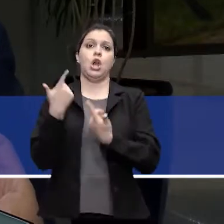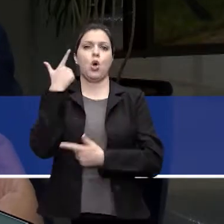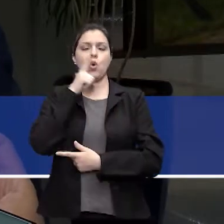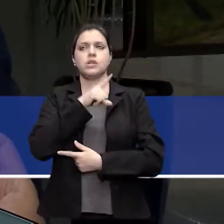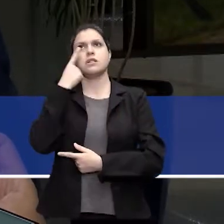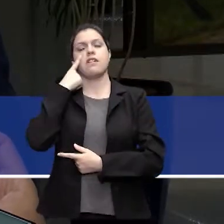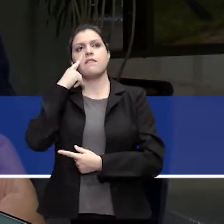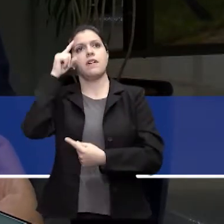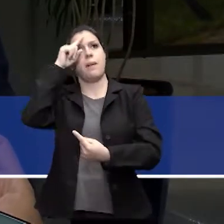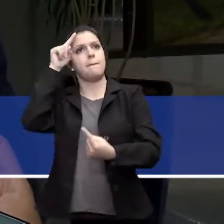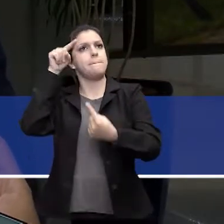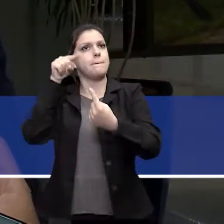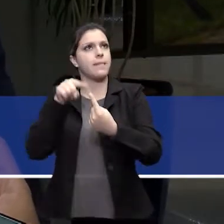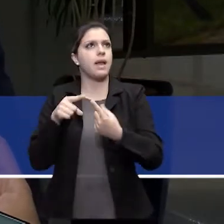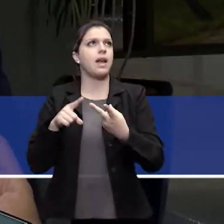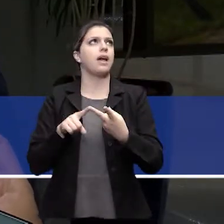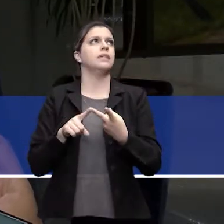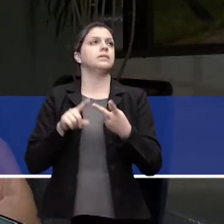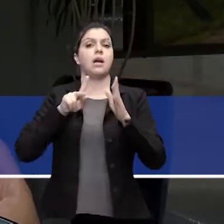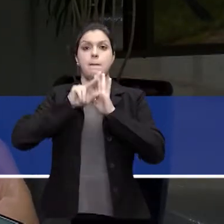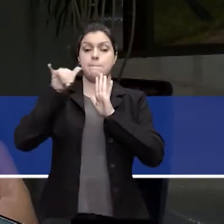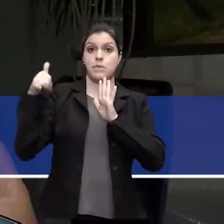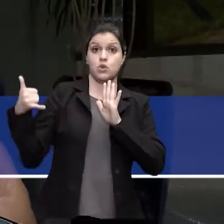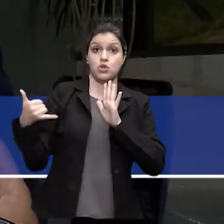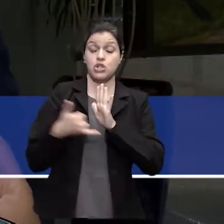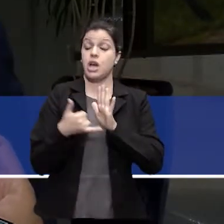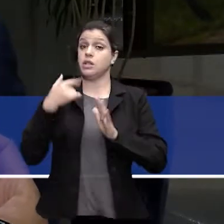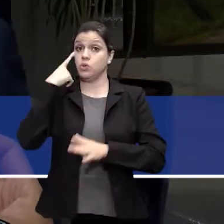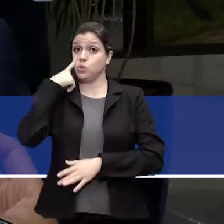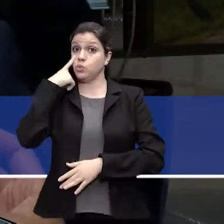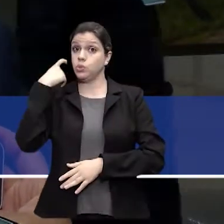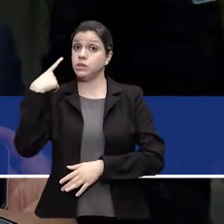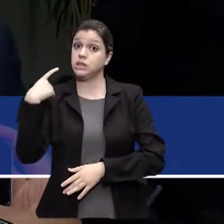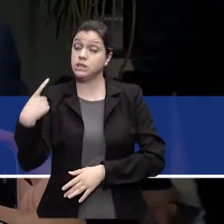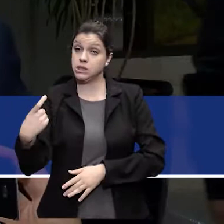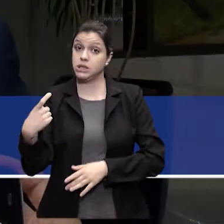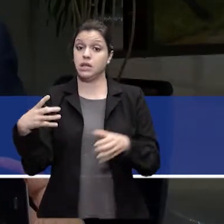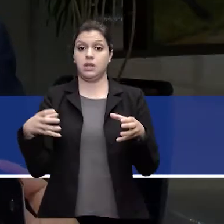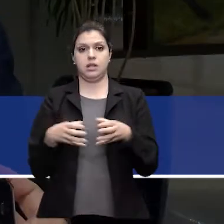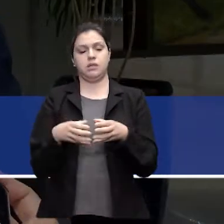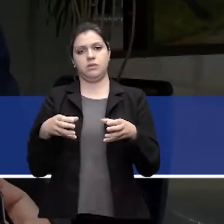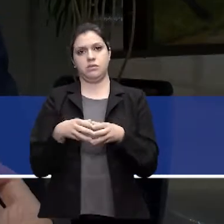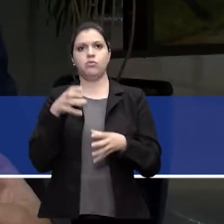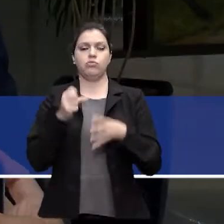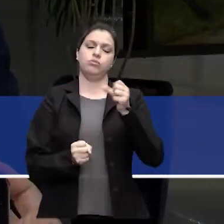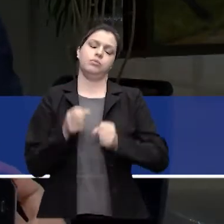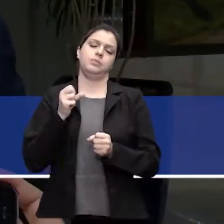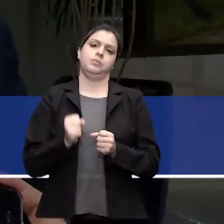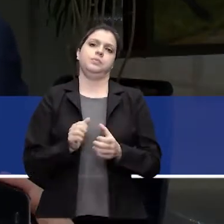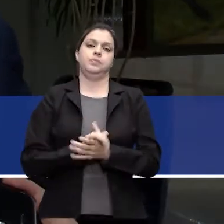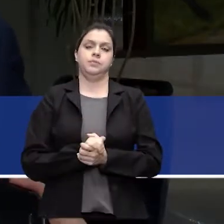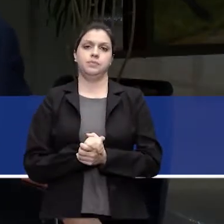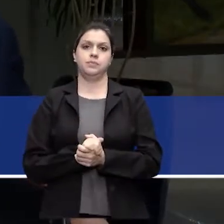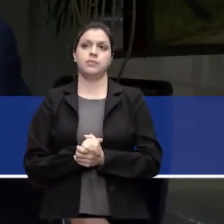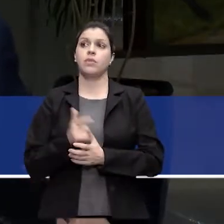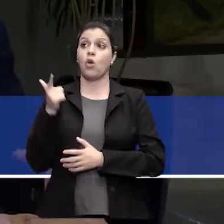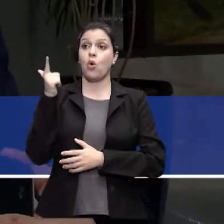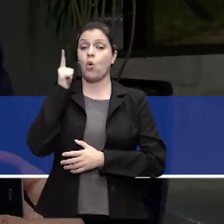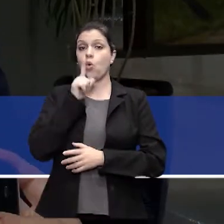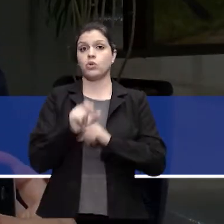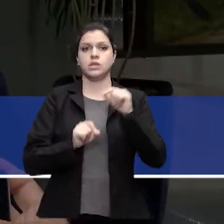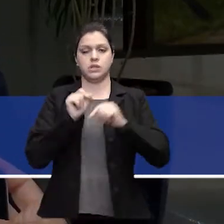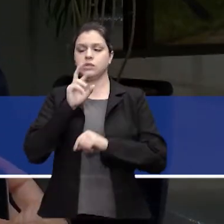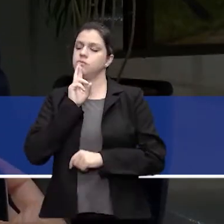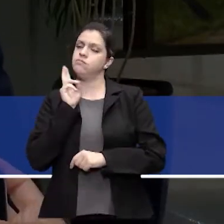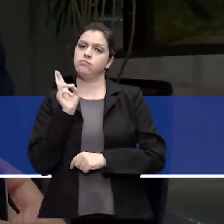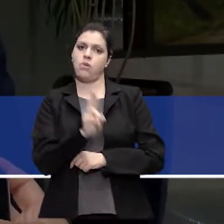possamos definir metas, projetos de interesse dessa categoria e poder,